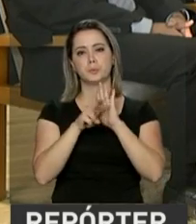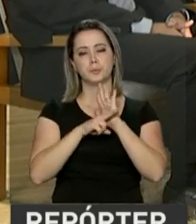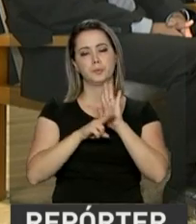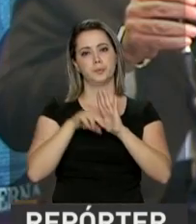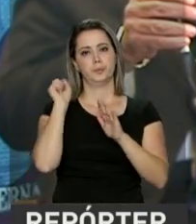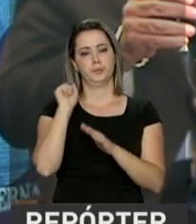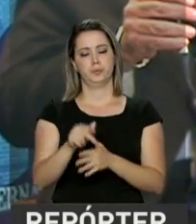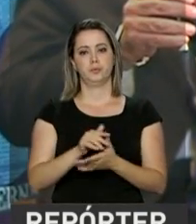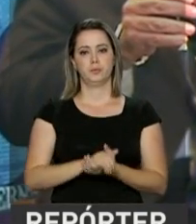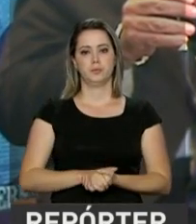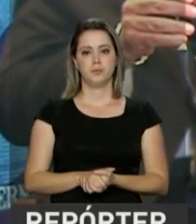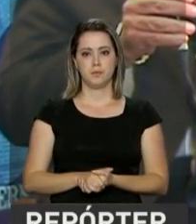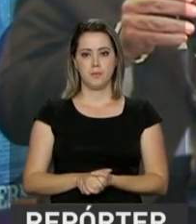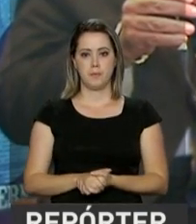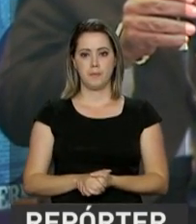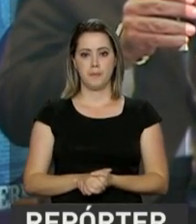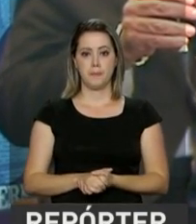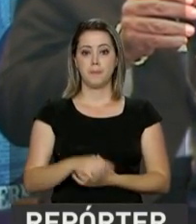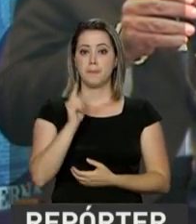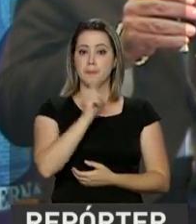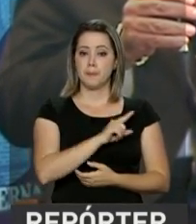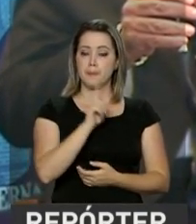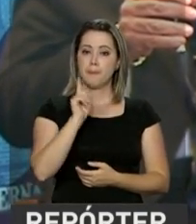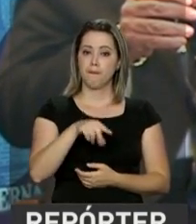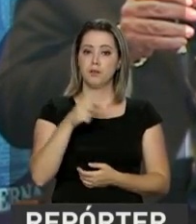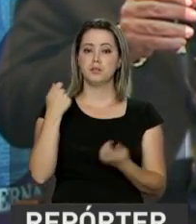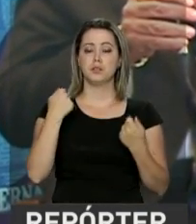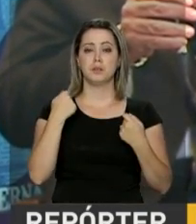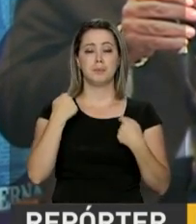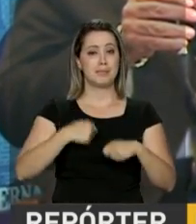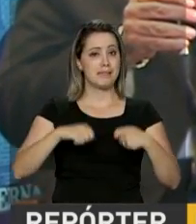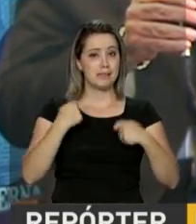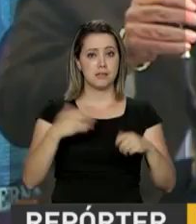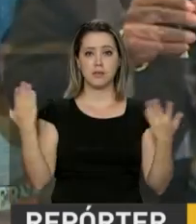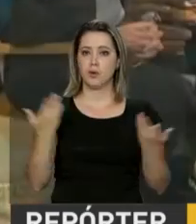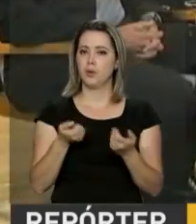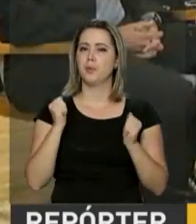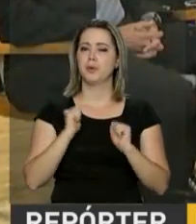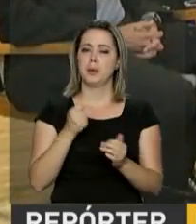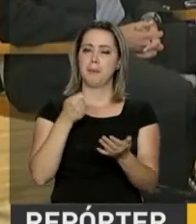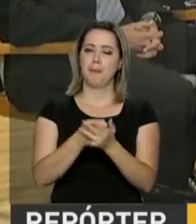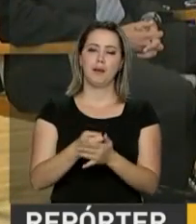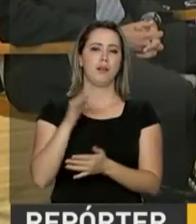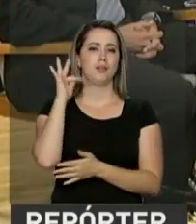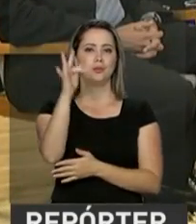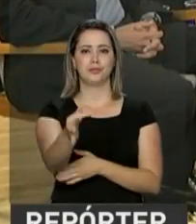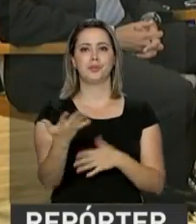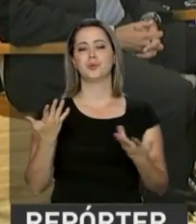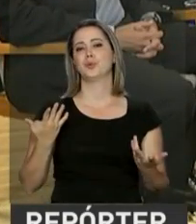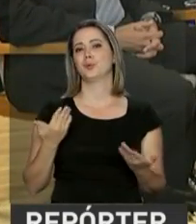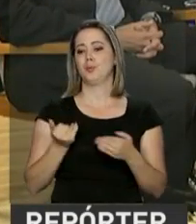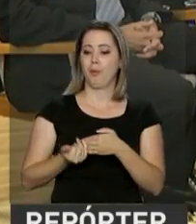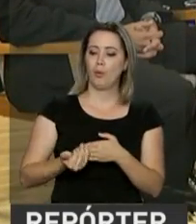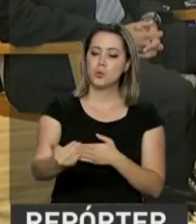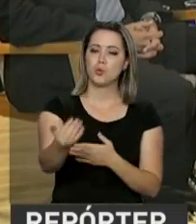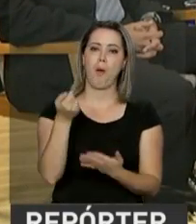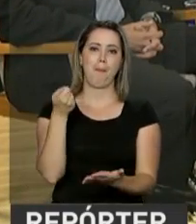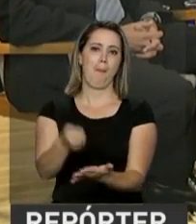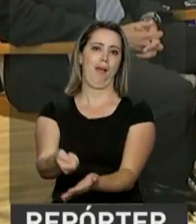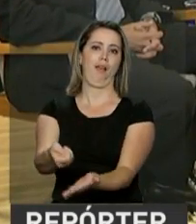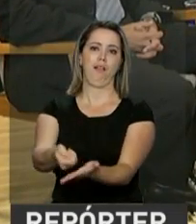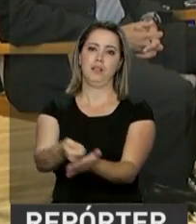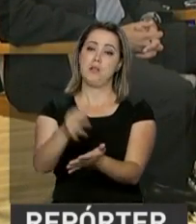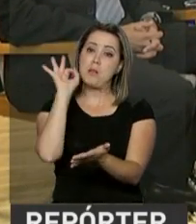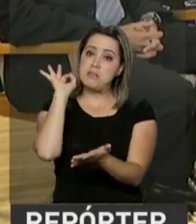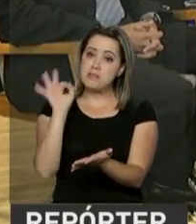Previdência el é urgente pra gente poder continuar pagando as aposentadorias e pensões lá na frente então é urgente para manter a Previdência se